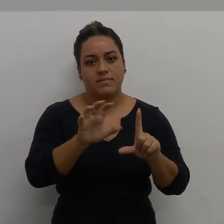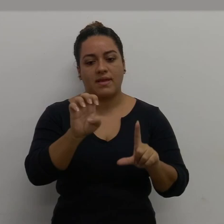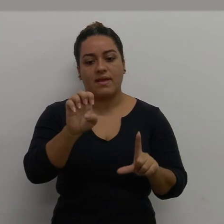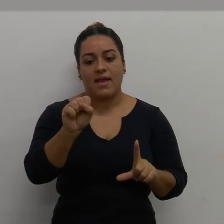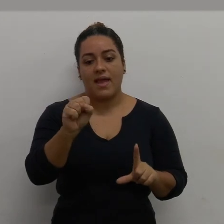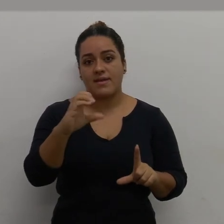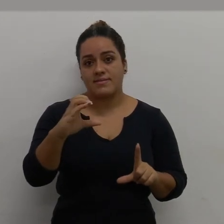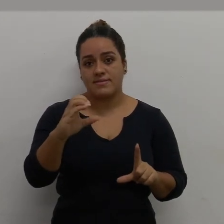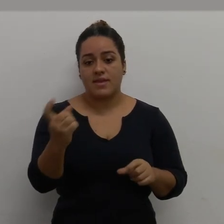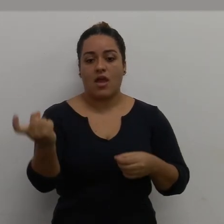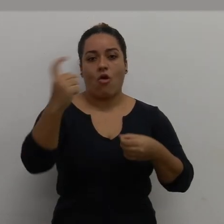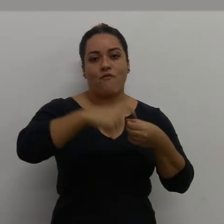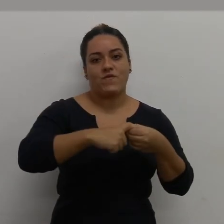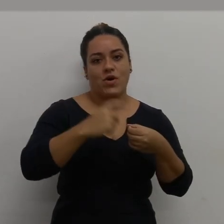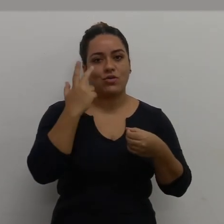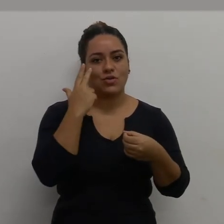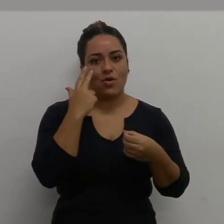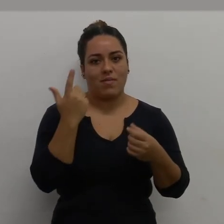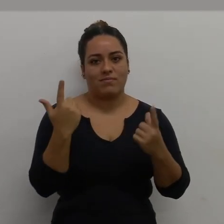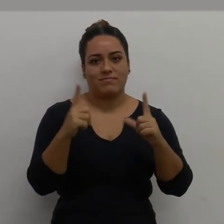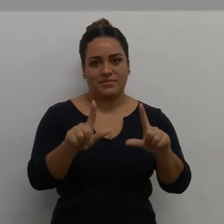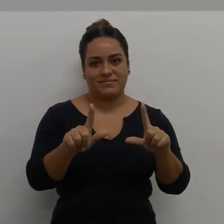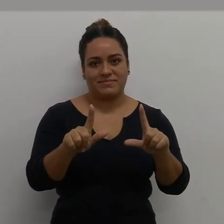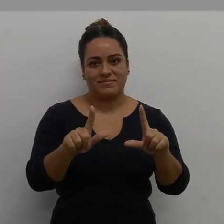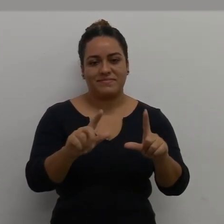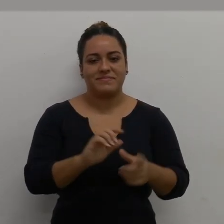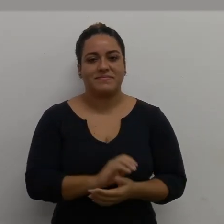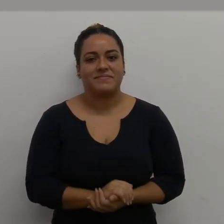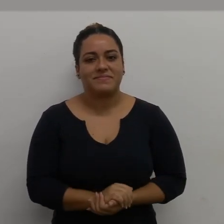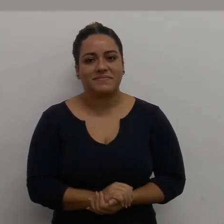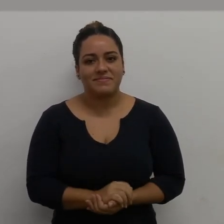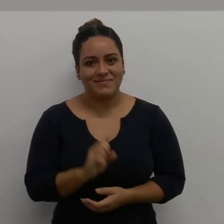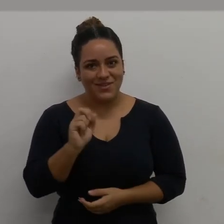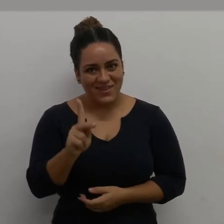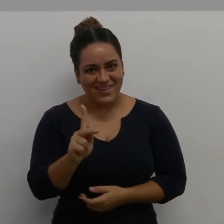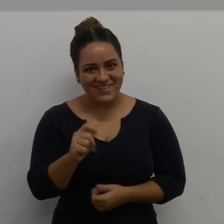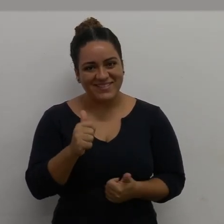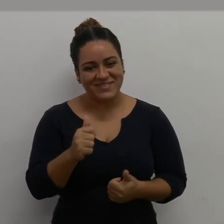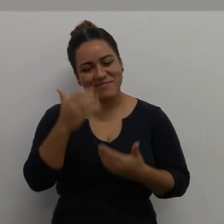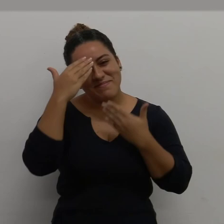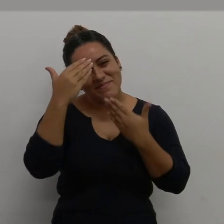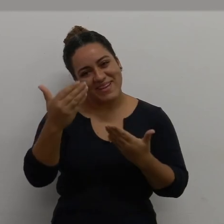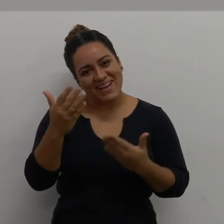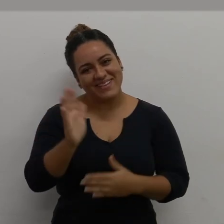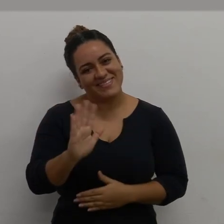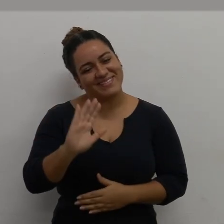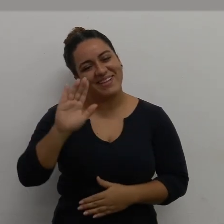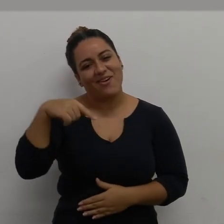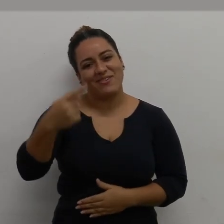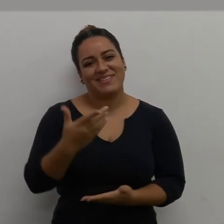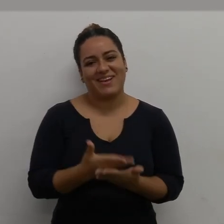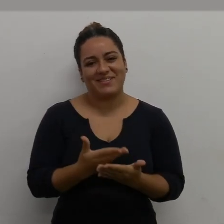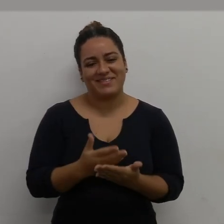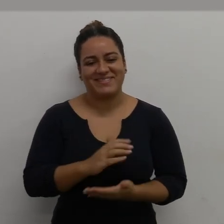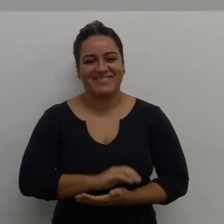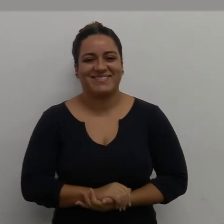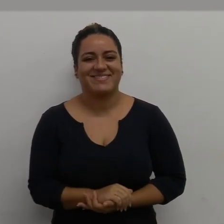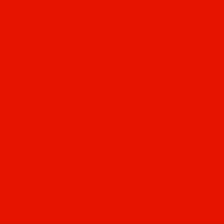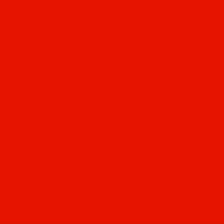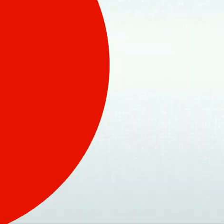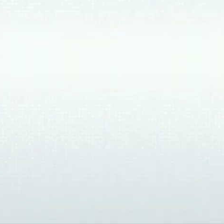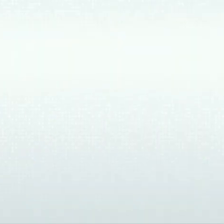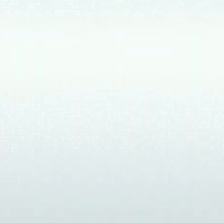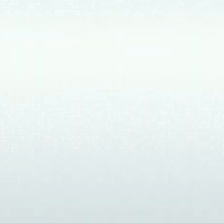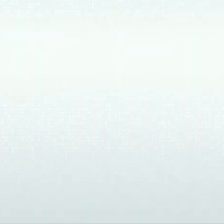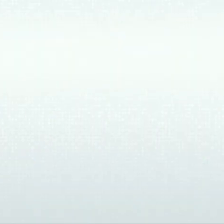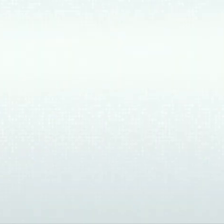Um ESC. Ela retorna à sua situação original. Tá ok, pessoal? Obrigado por enquanto. Até a próxima.